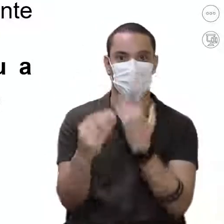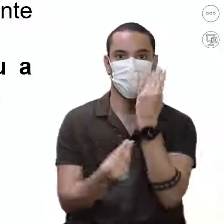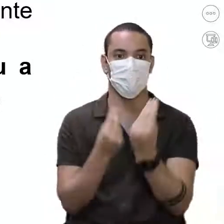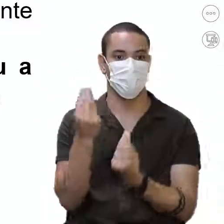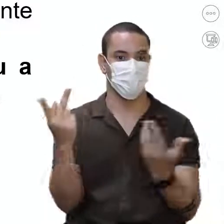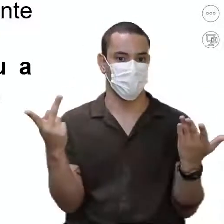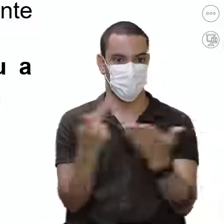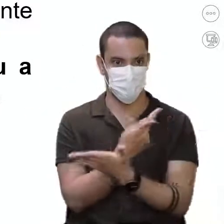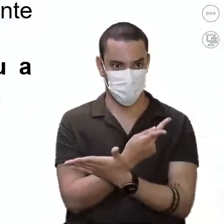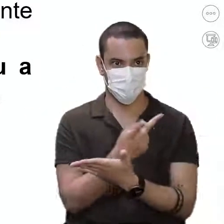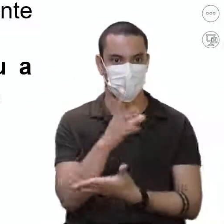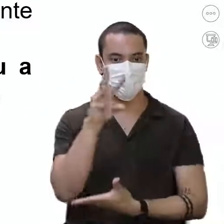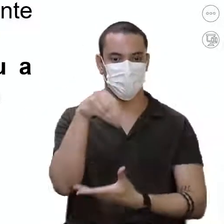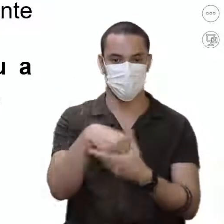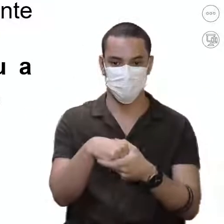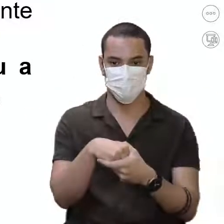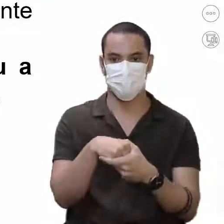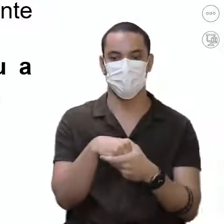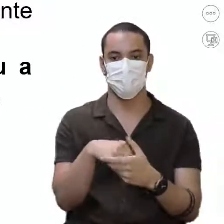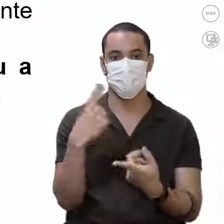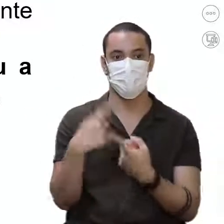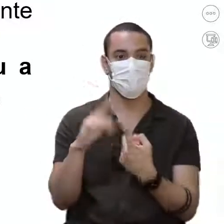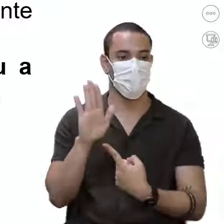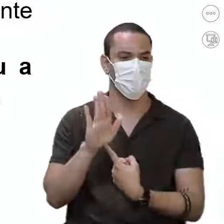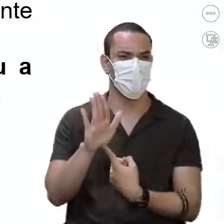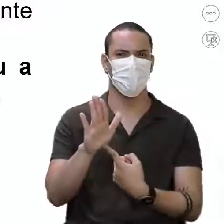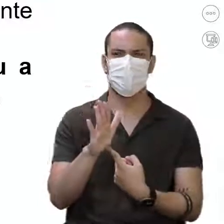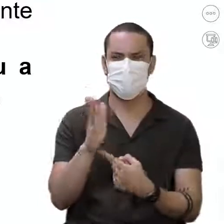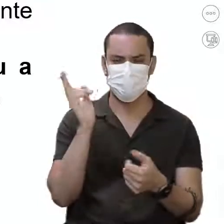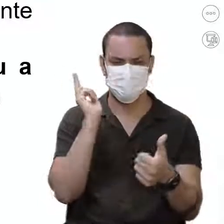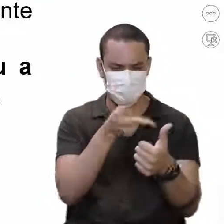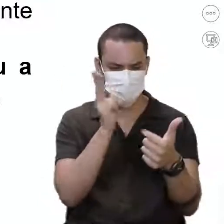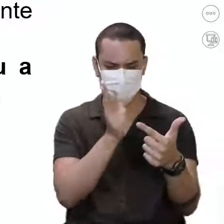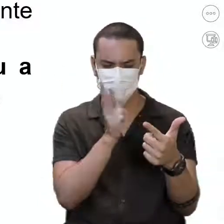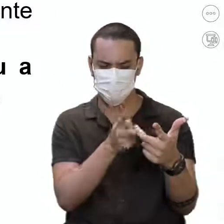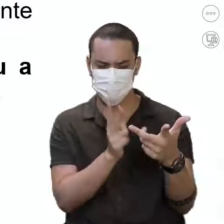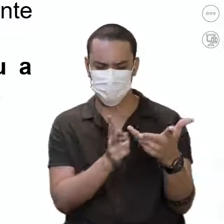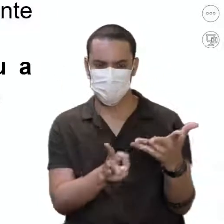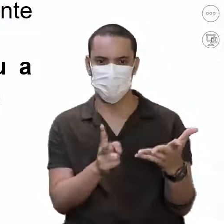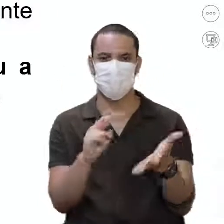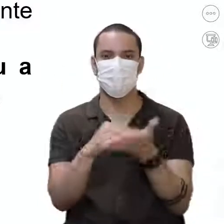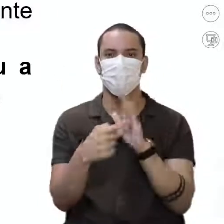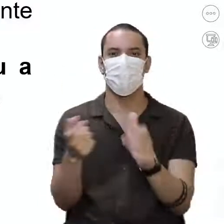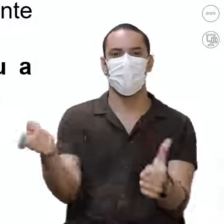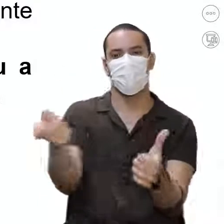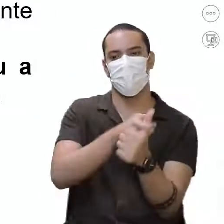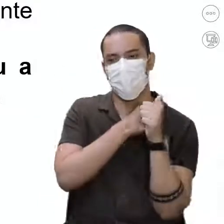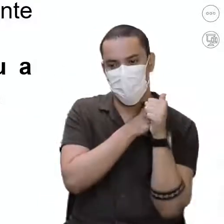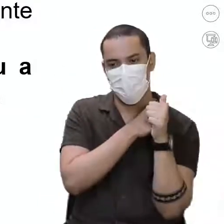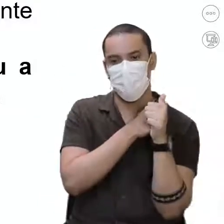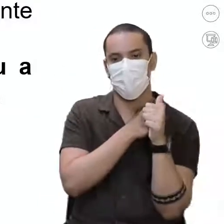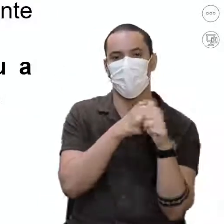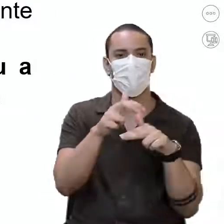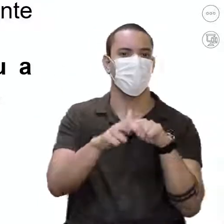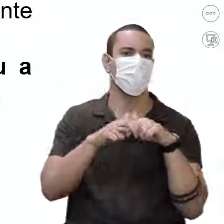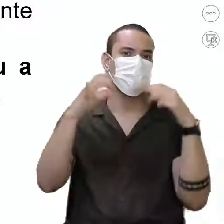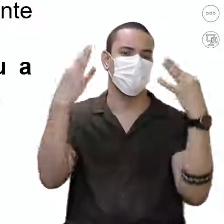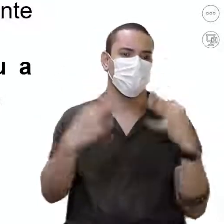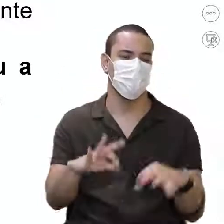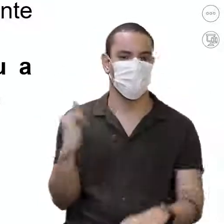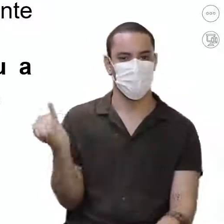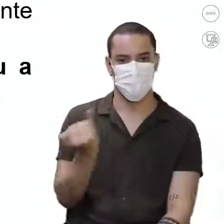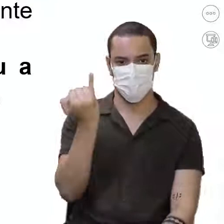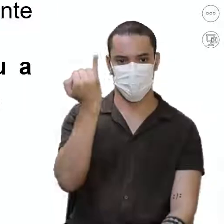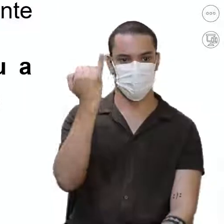enunciado, nas alternativas. Se ela aparece demais é porque ela está devendo alguma coisa, com certeza é importante no